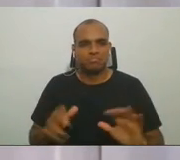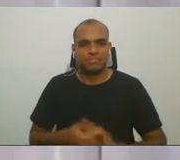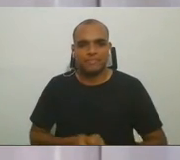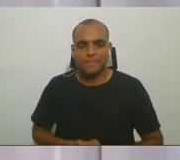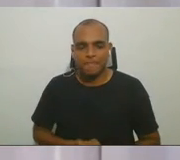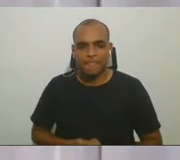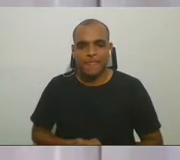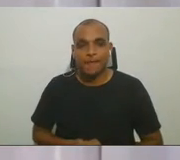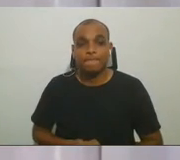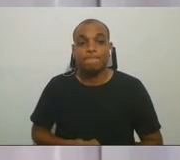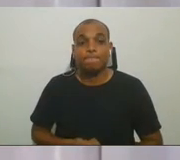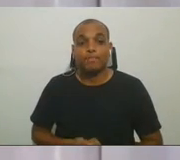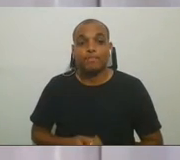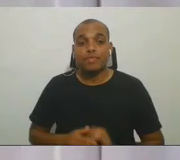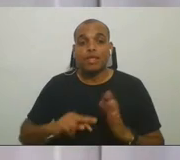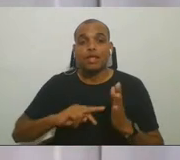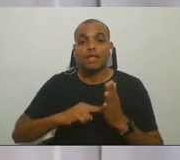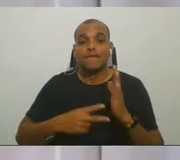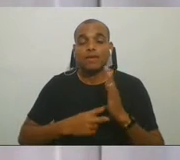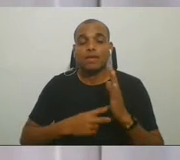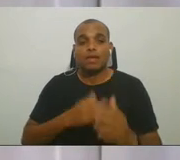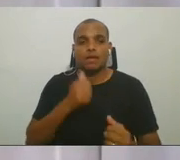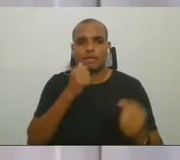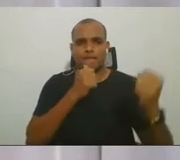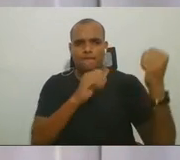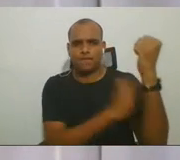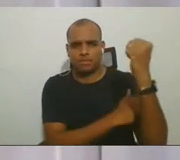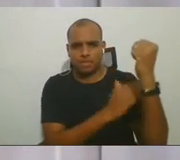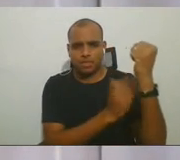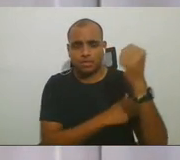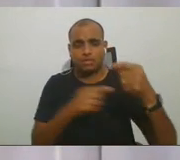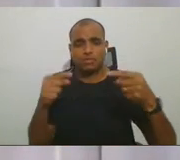Isto, então, o feminismo tem muito a ver